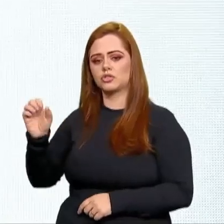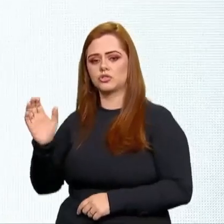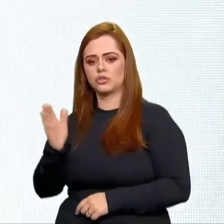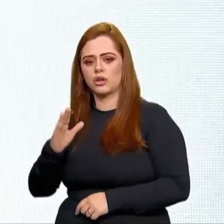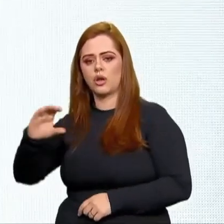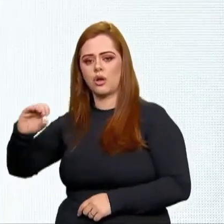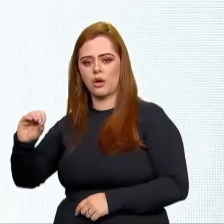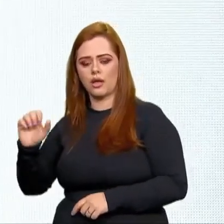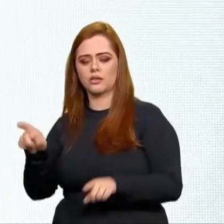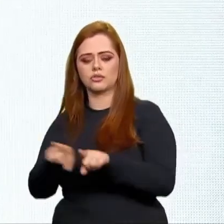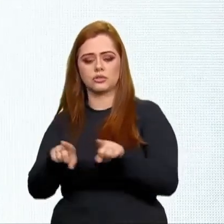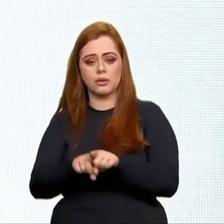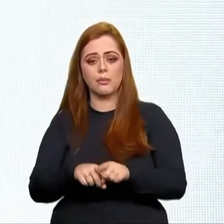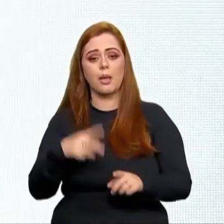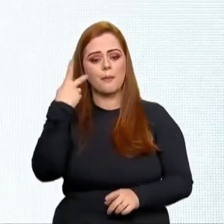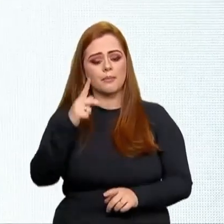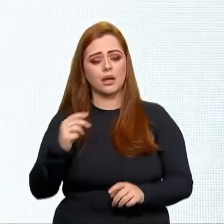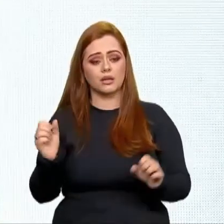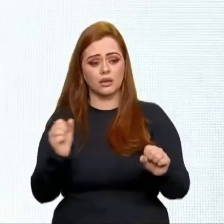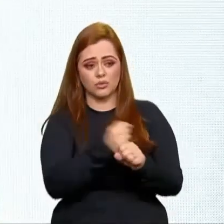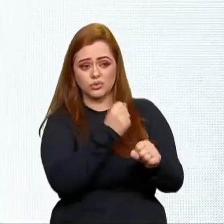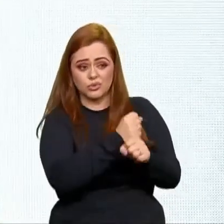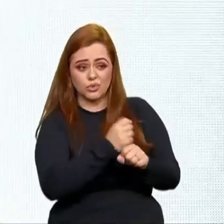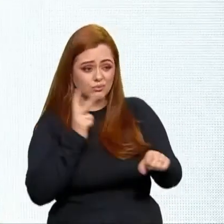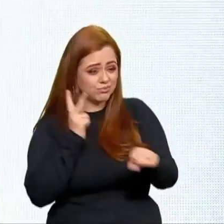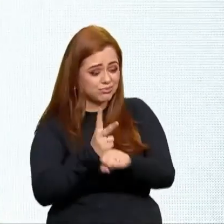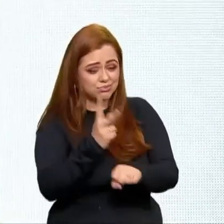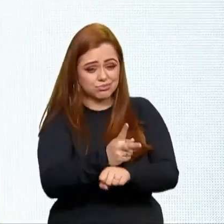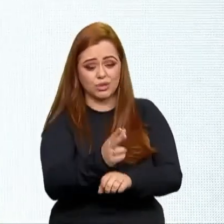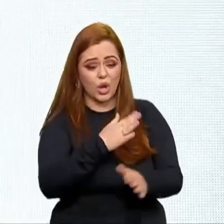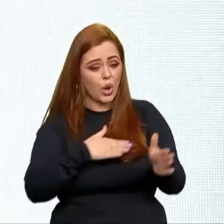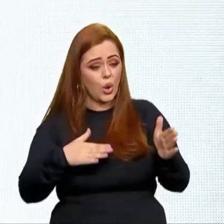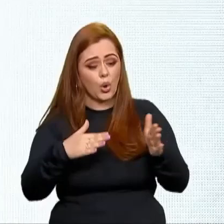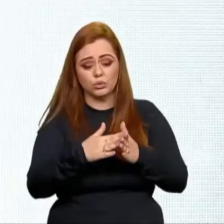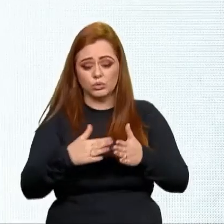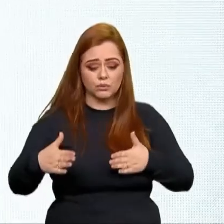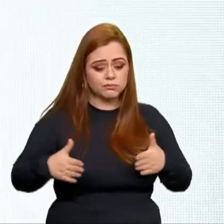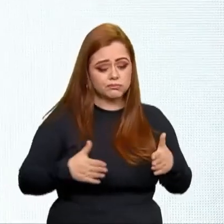que escolheu para sempre, em todas as caminhadas da vida,